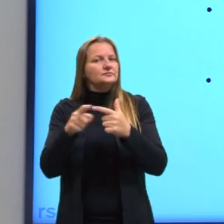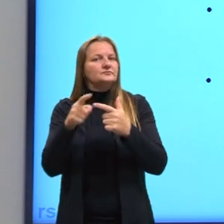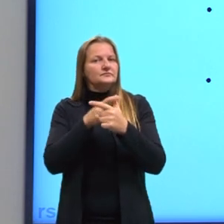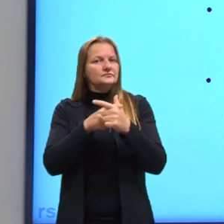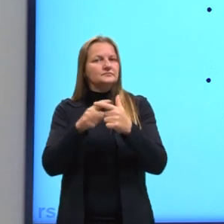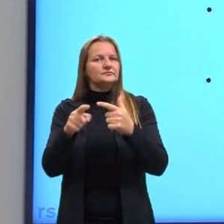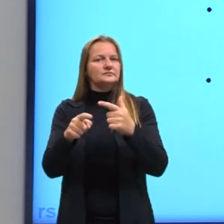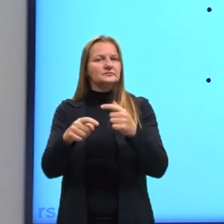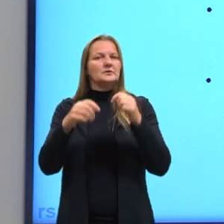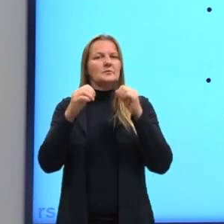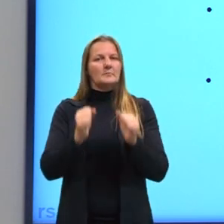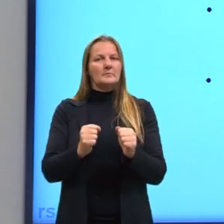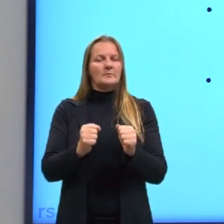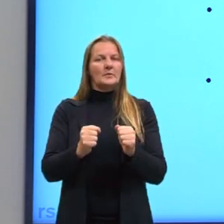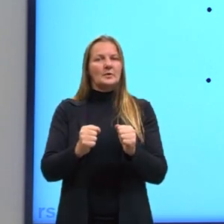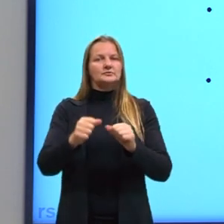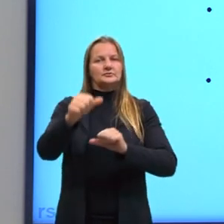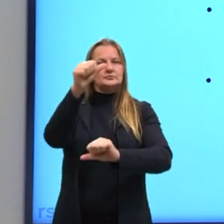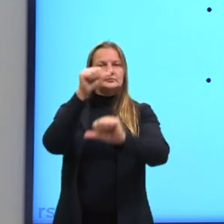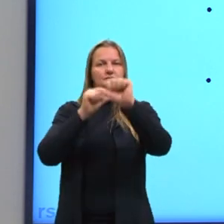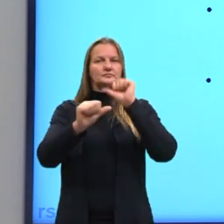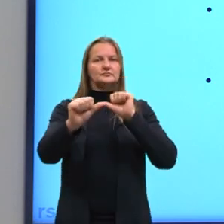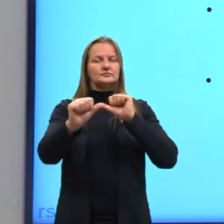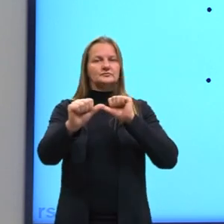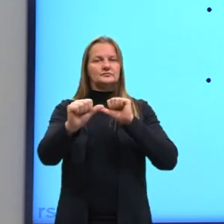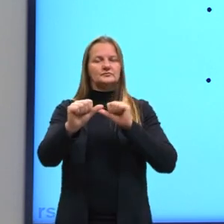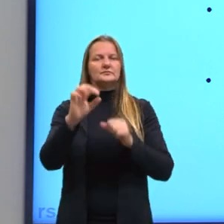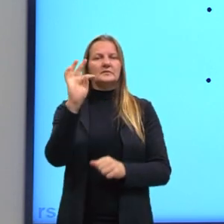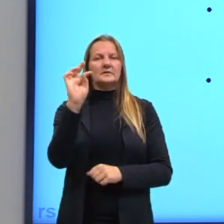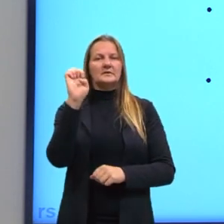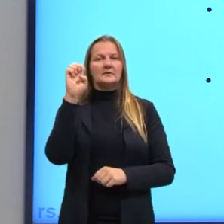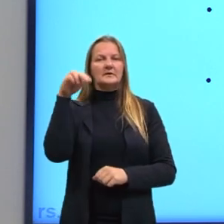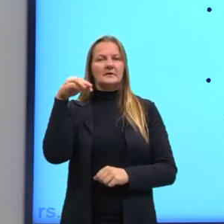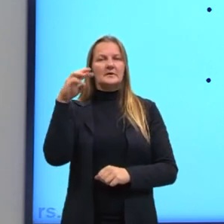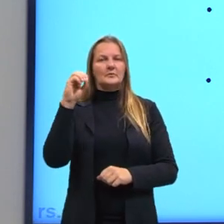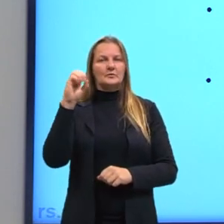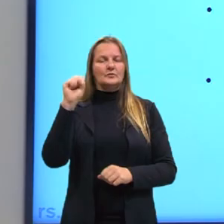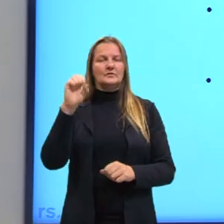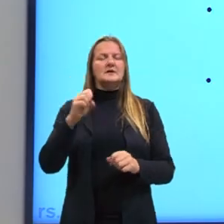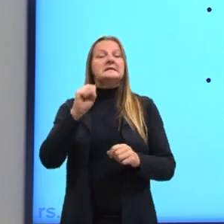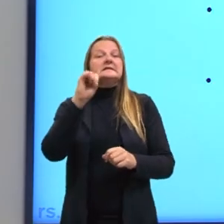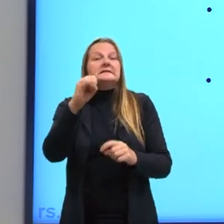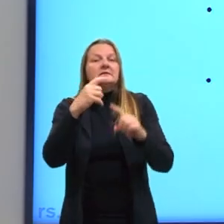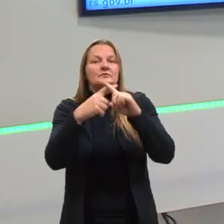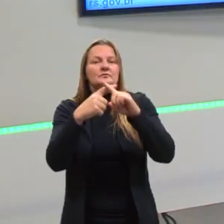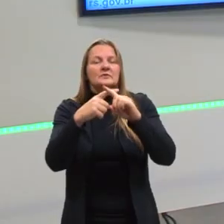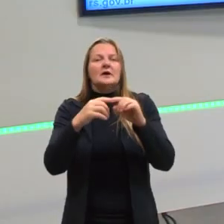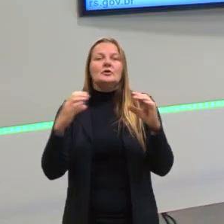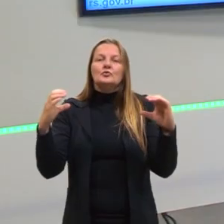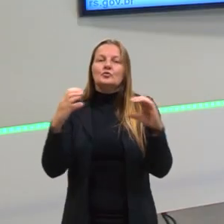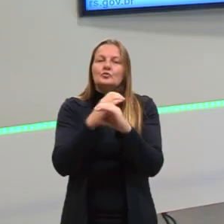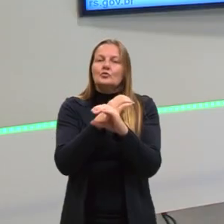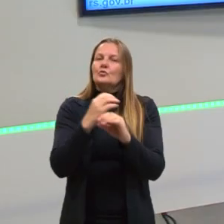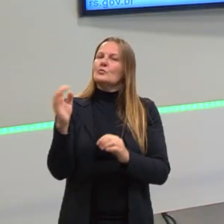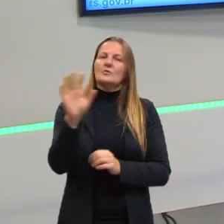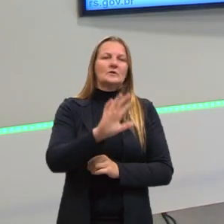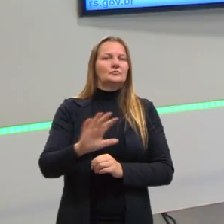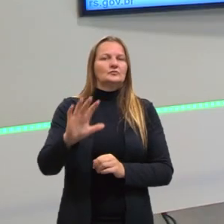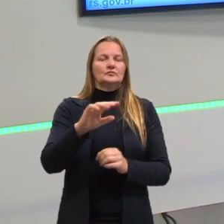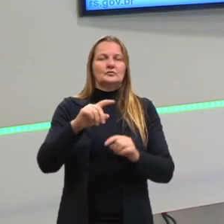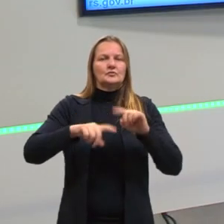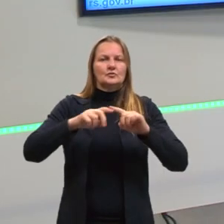minha operação e eu posso inverter os termos dessa equação o seu multiplicar ela eu vou multiplicar todos os termos